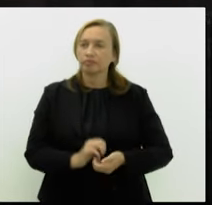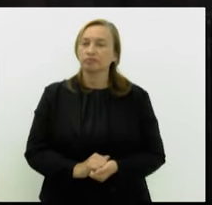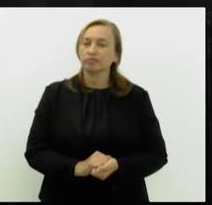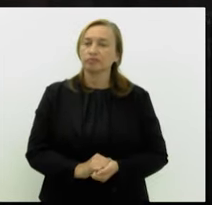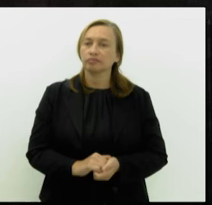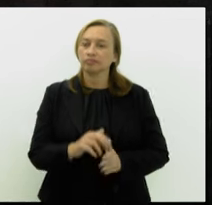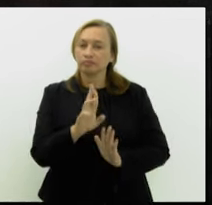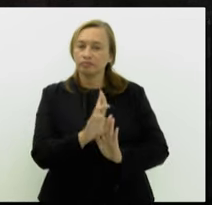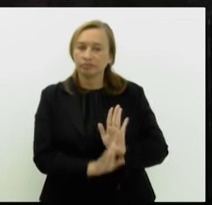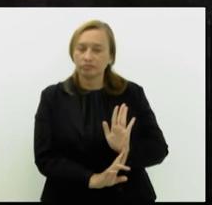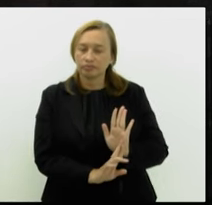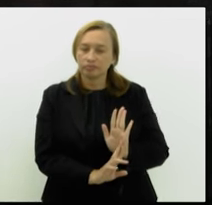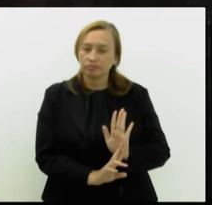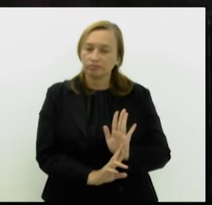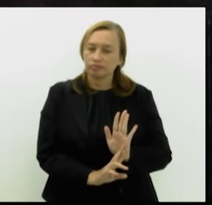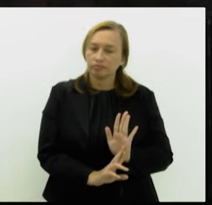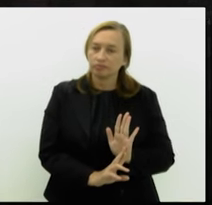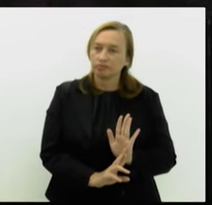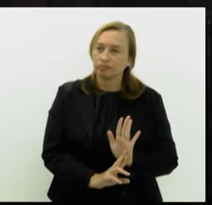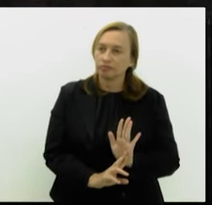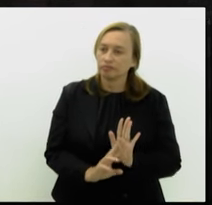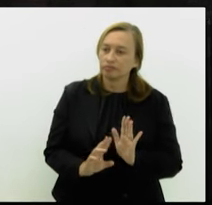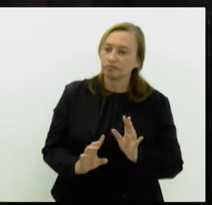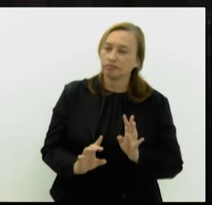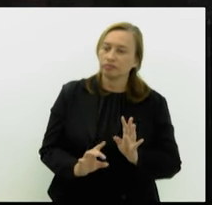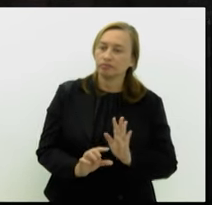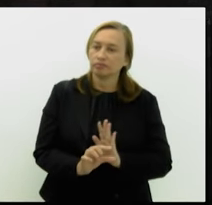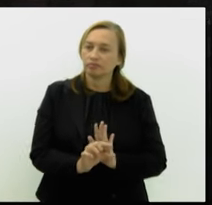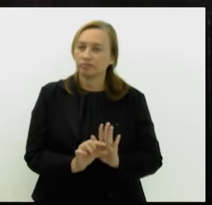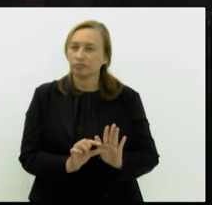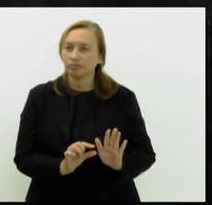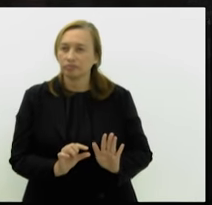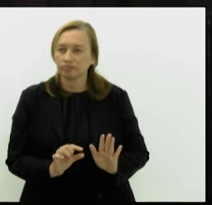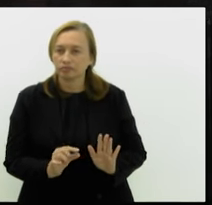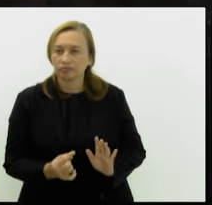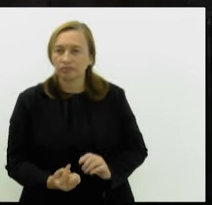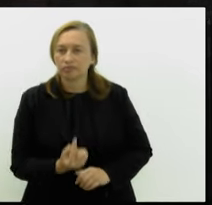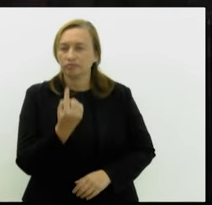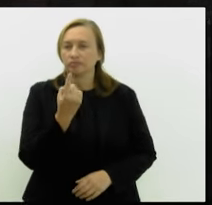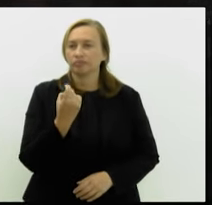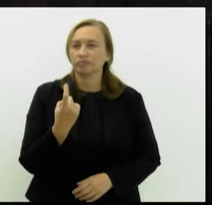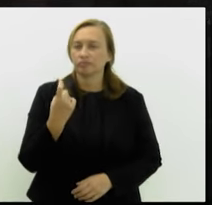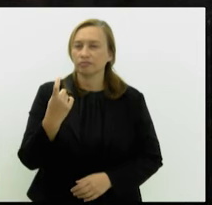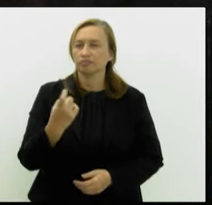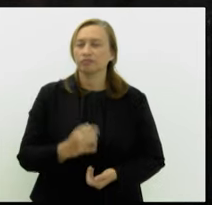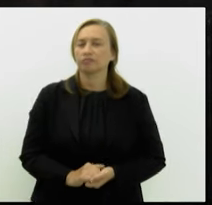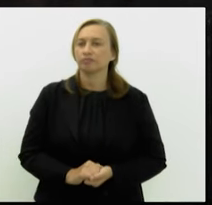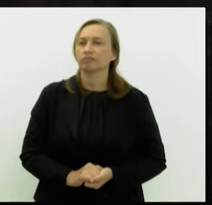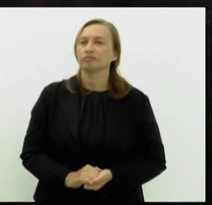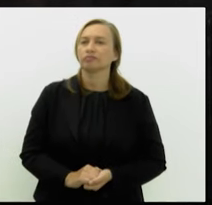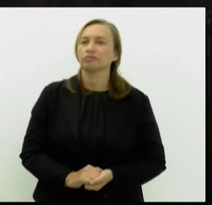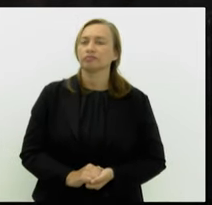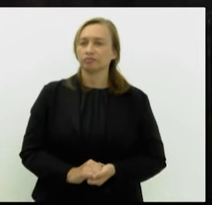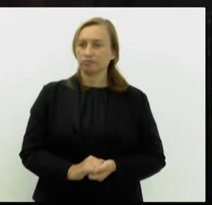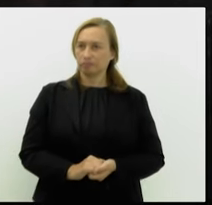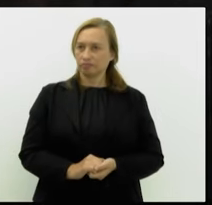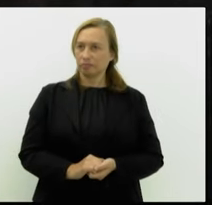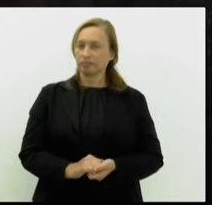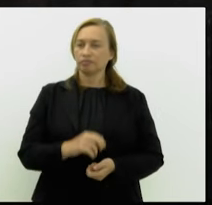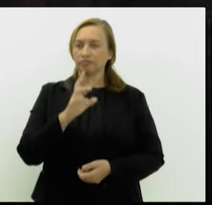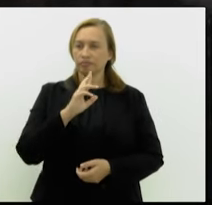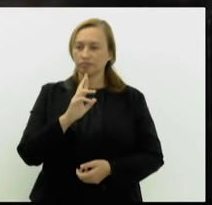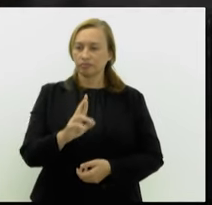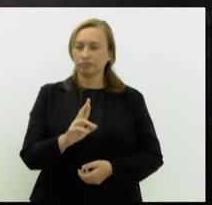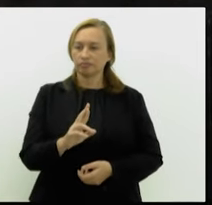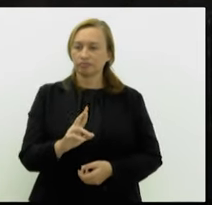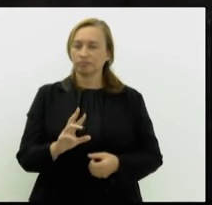redação do parágrafo único. A isenção disposta no caput deste artigo